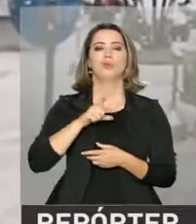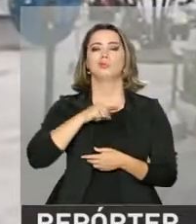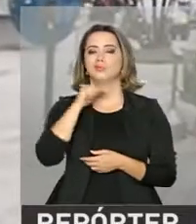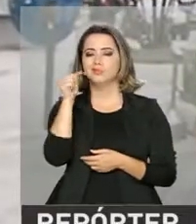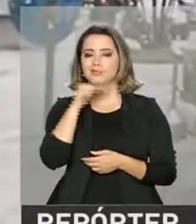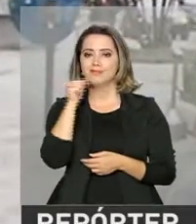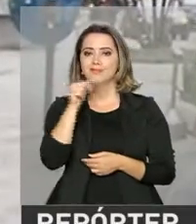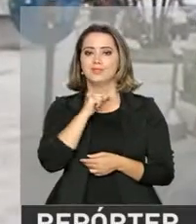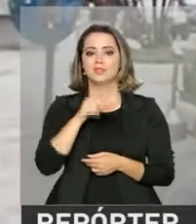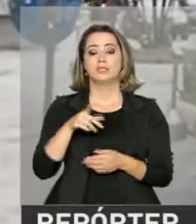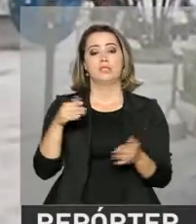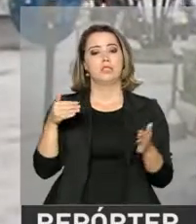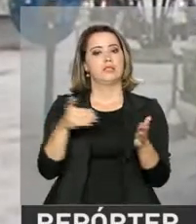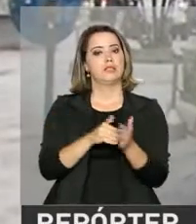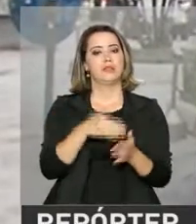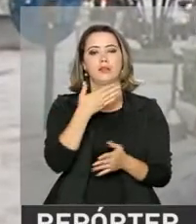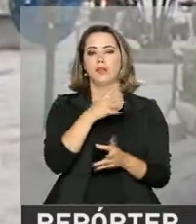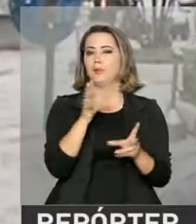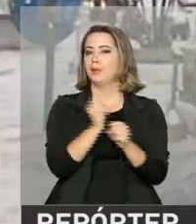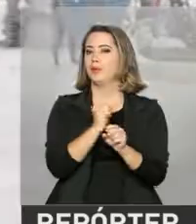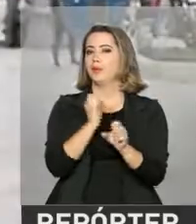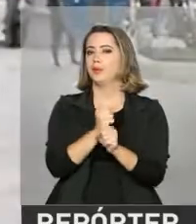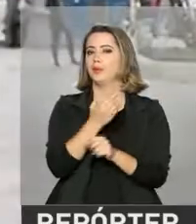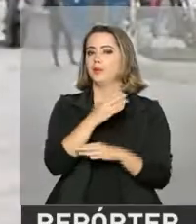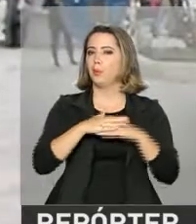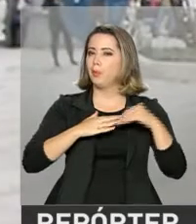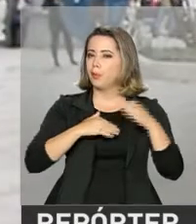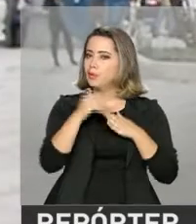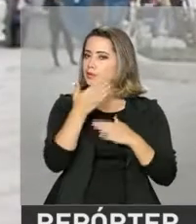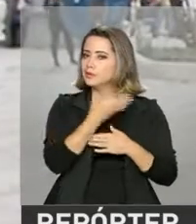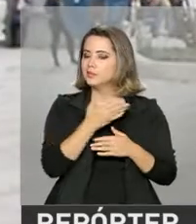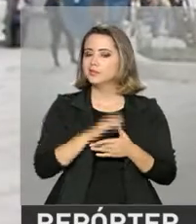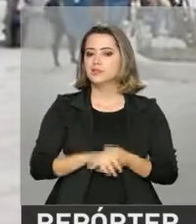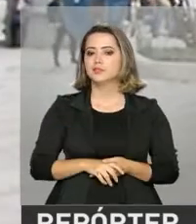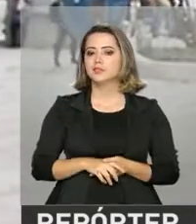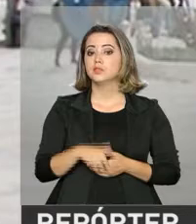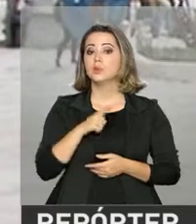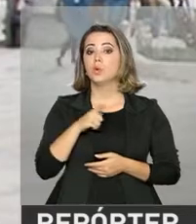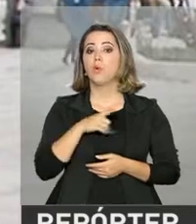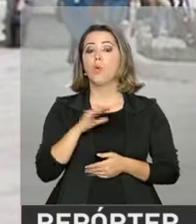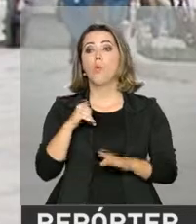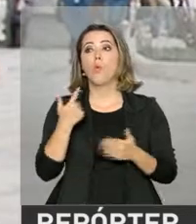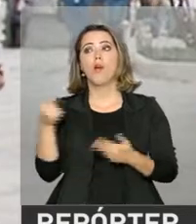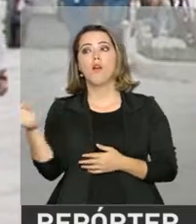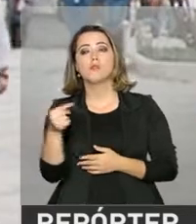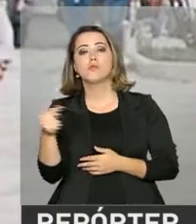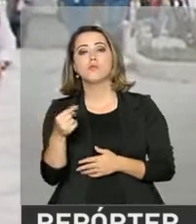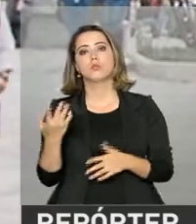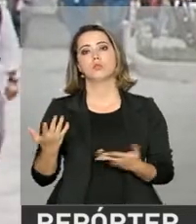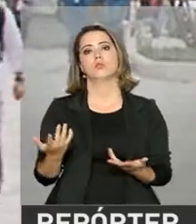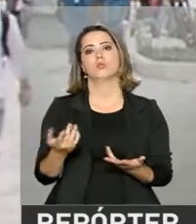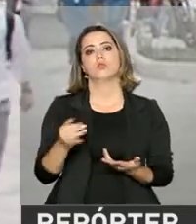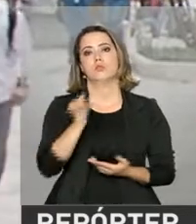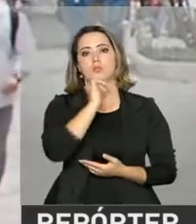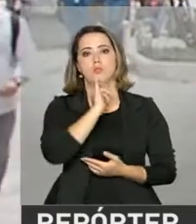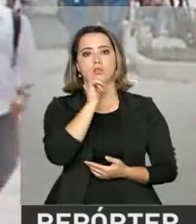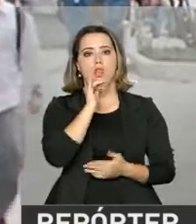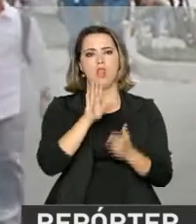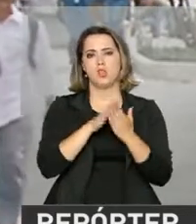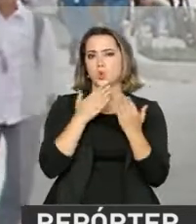dúvidas, até para contadores como o seu Joaquim de Oliveira. Com relação aos descontos que eu podia utilizar, como